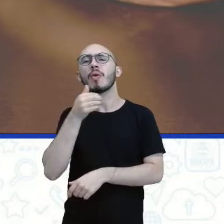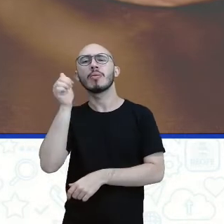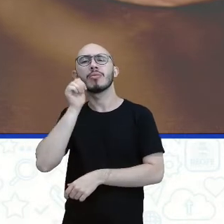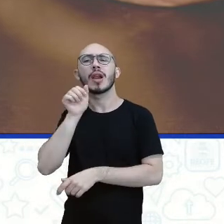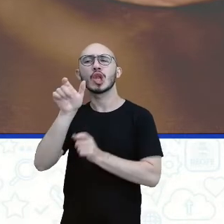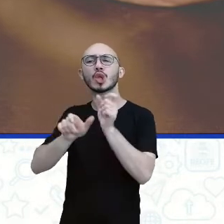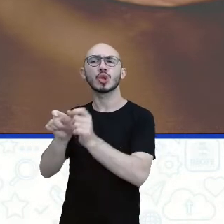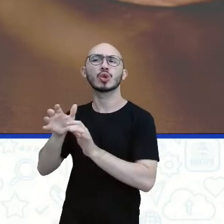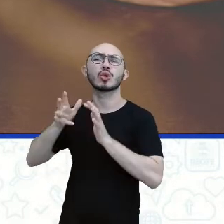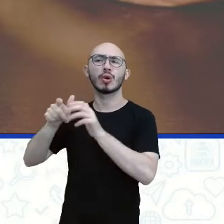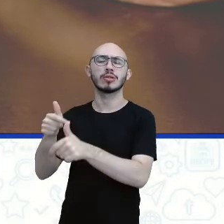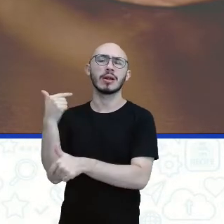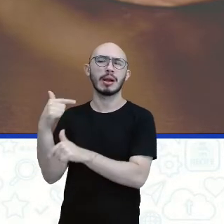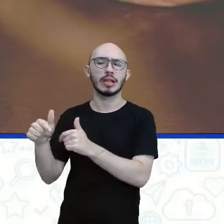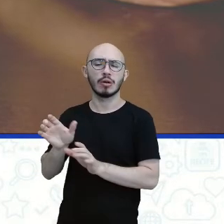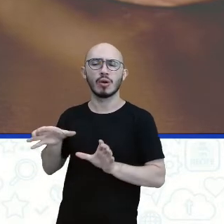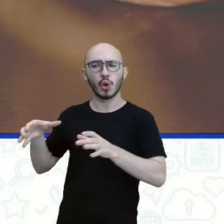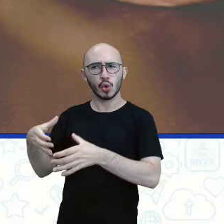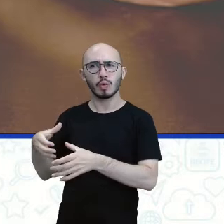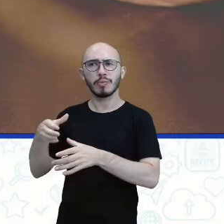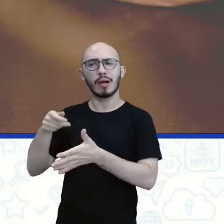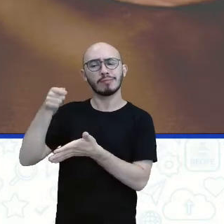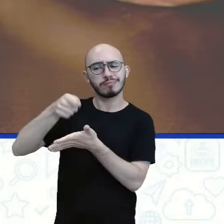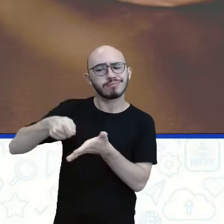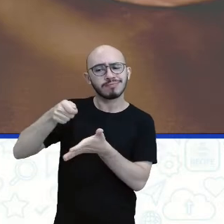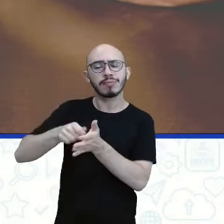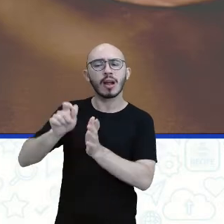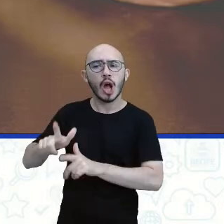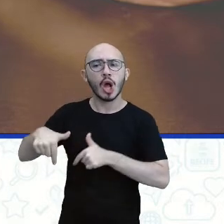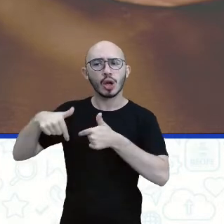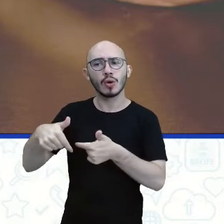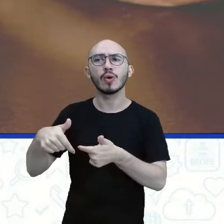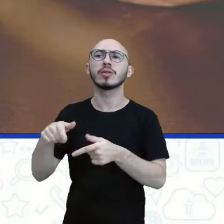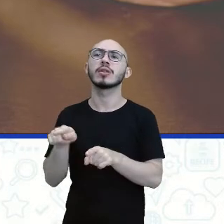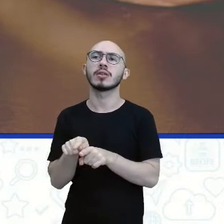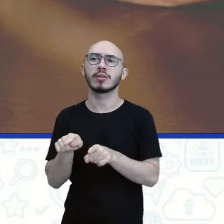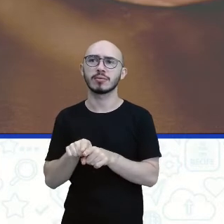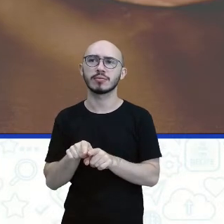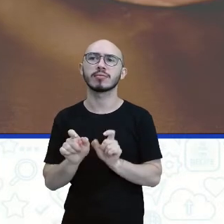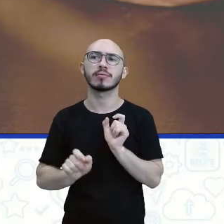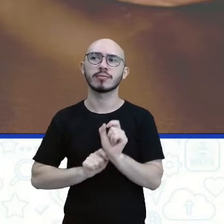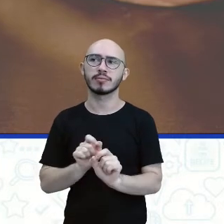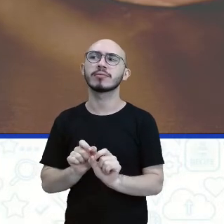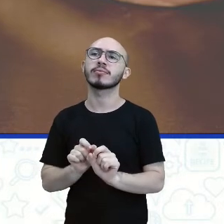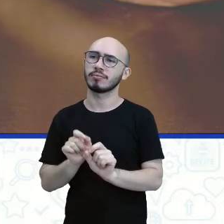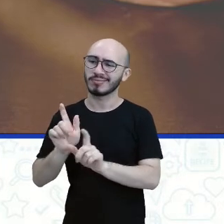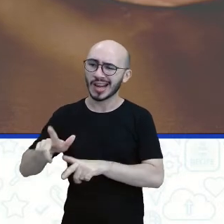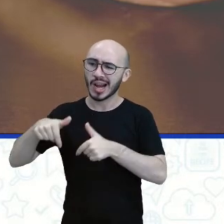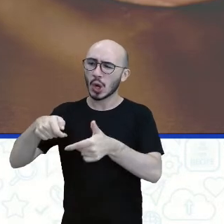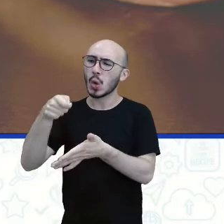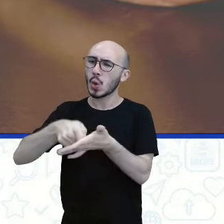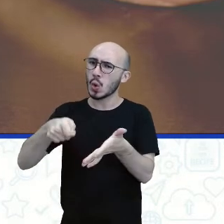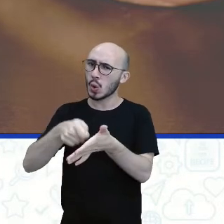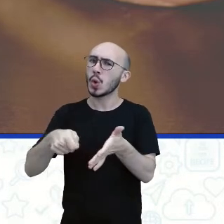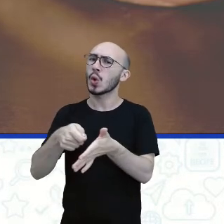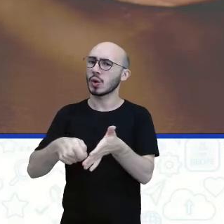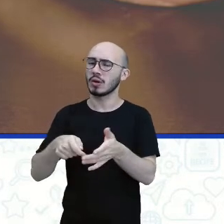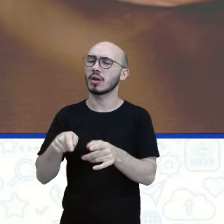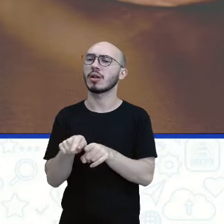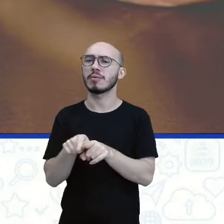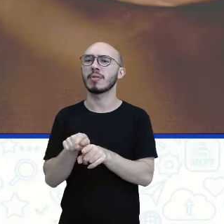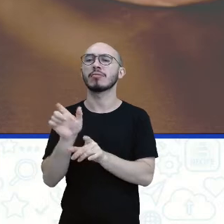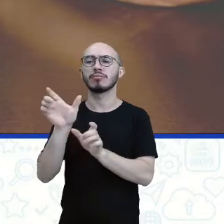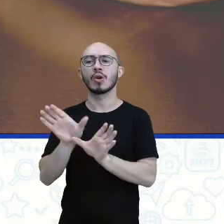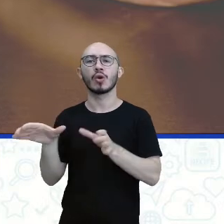enfim, trabalhadores, trabalhadoras e suas lutas, né? Então, devia ter um Szinho ali. Então, reivindicações das trabalhadores